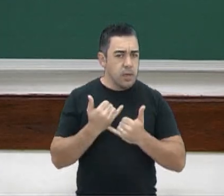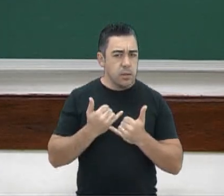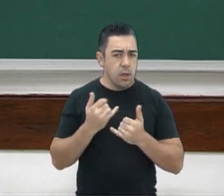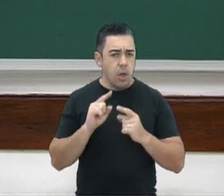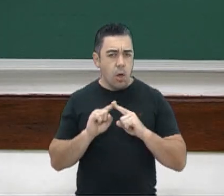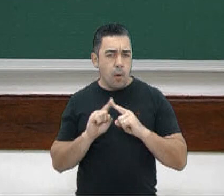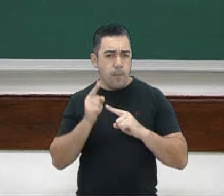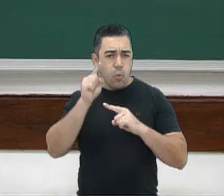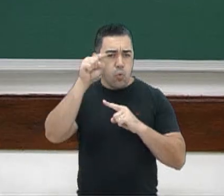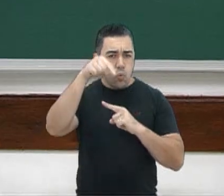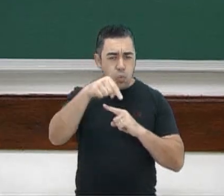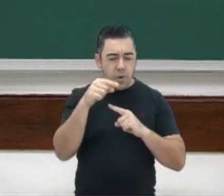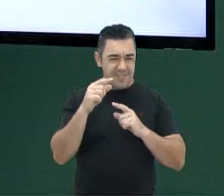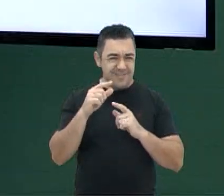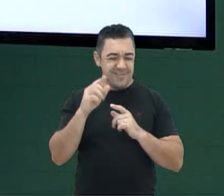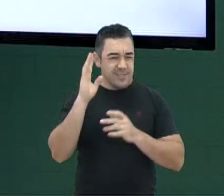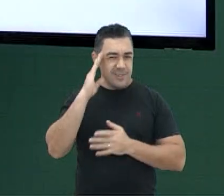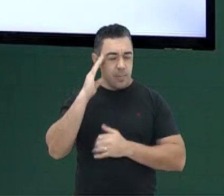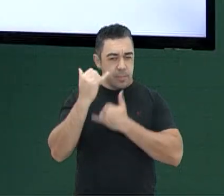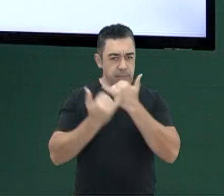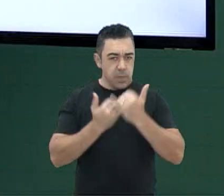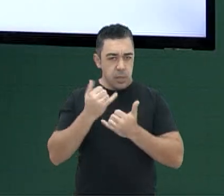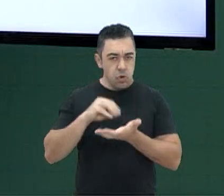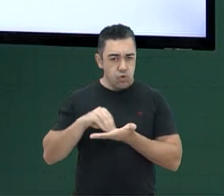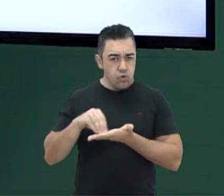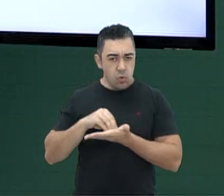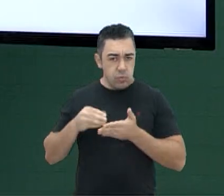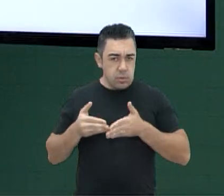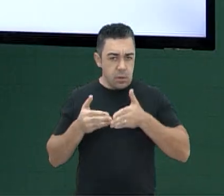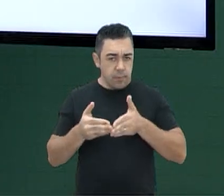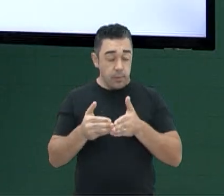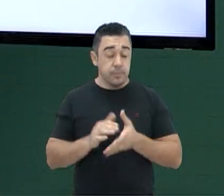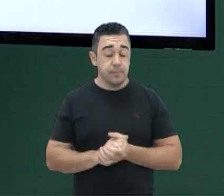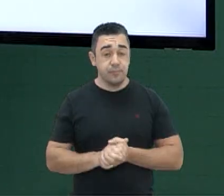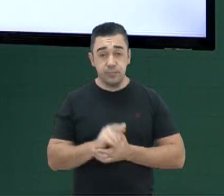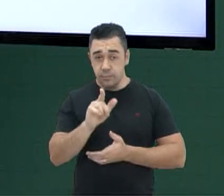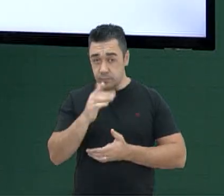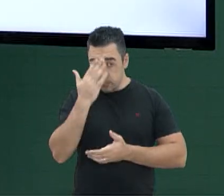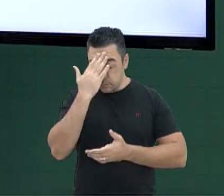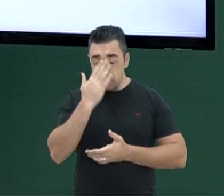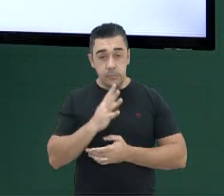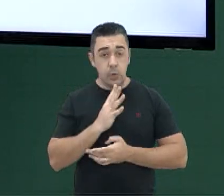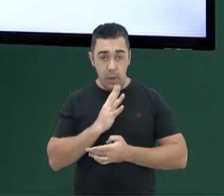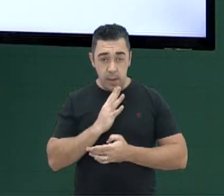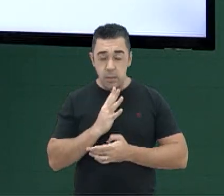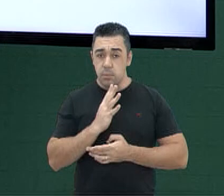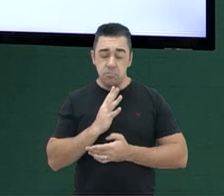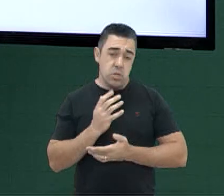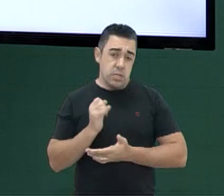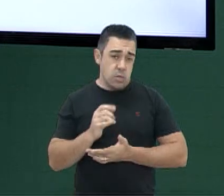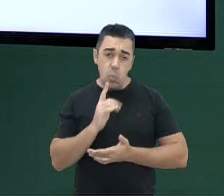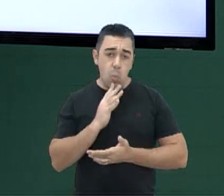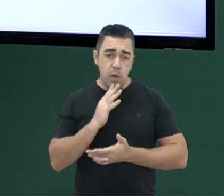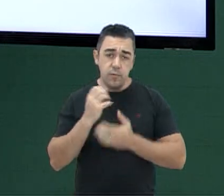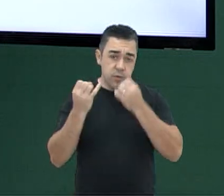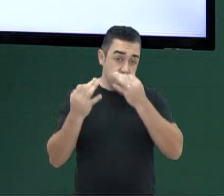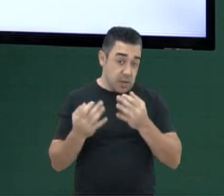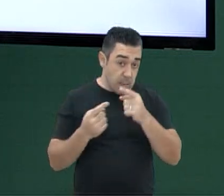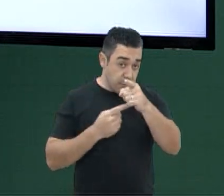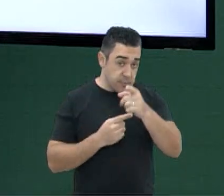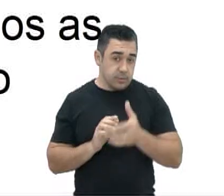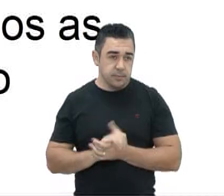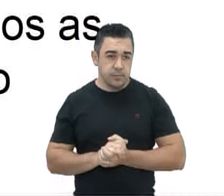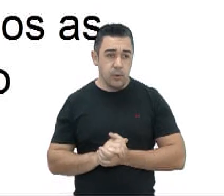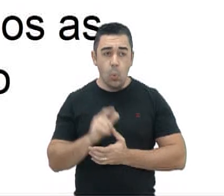da sua vida? Se você já conhece ele, muito bem. Caso você não conheça, nós vamos conhecê-lo agora.